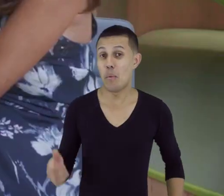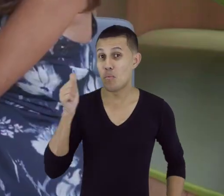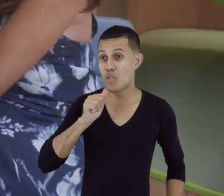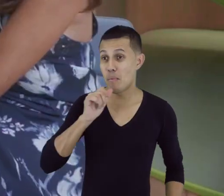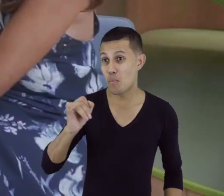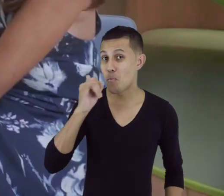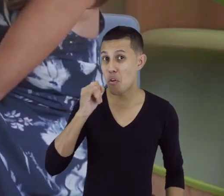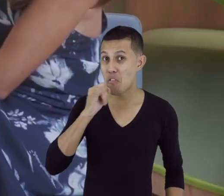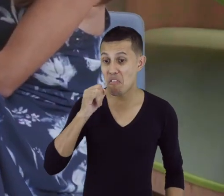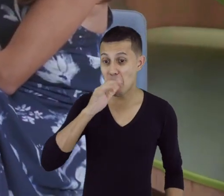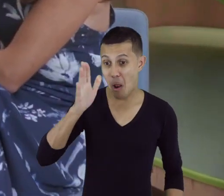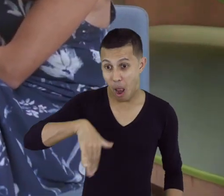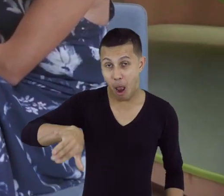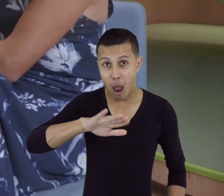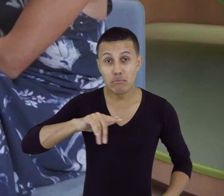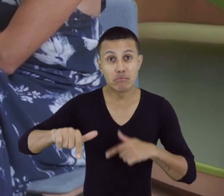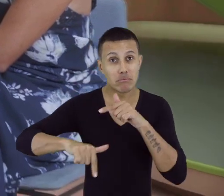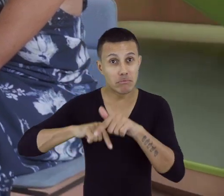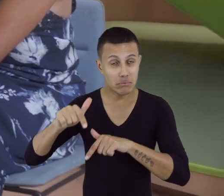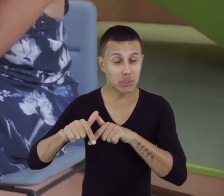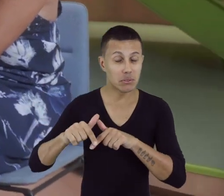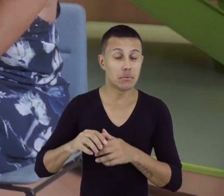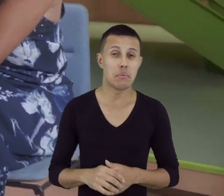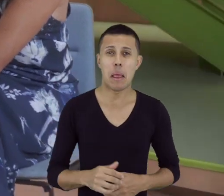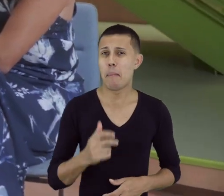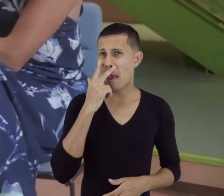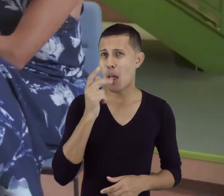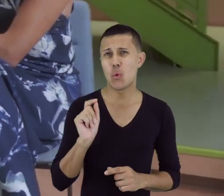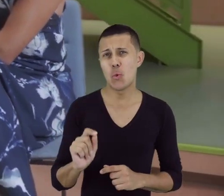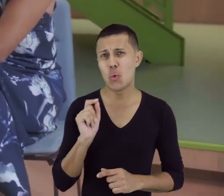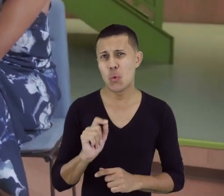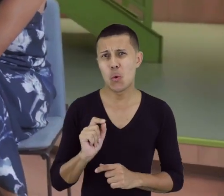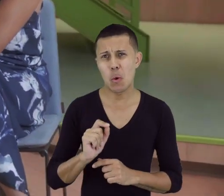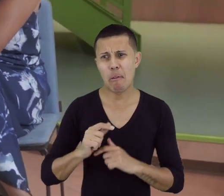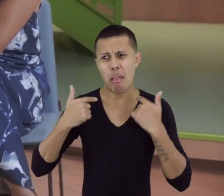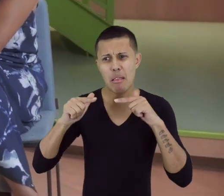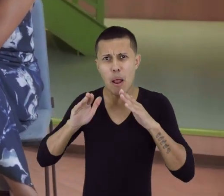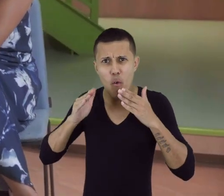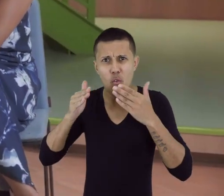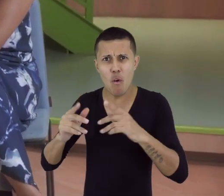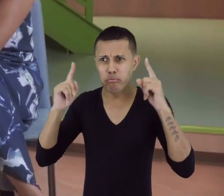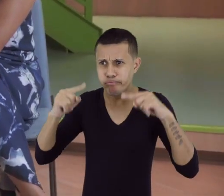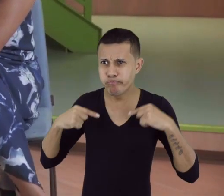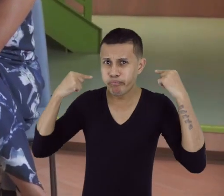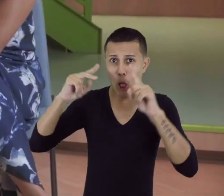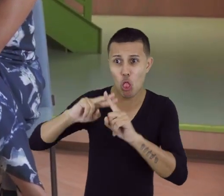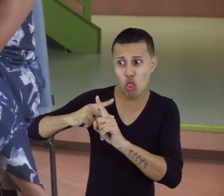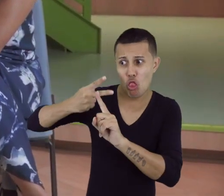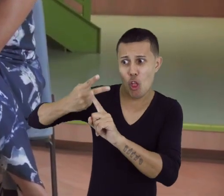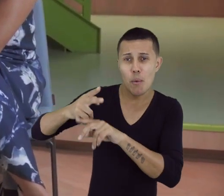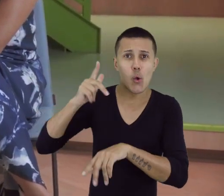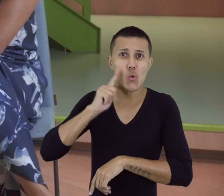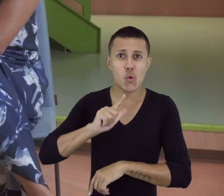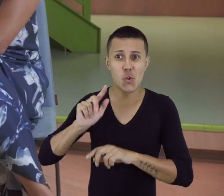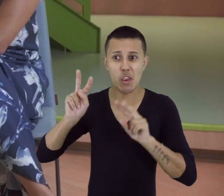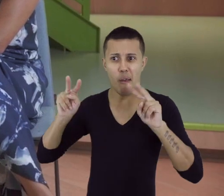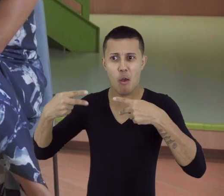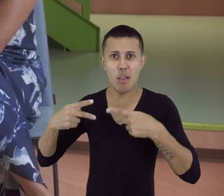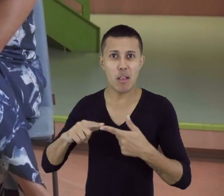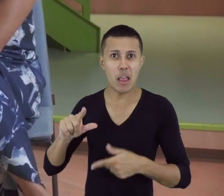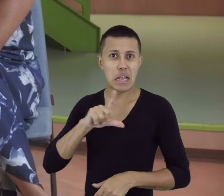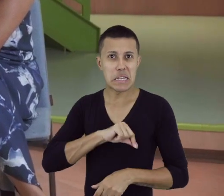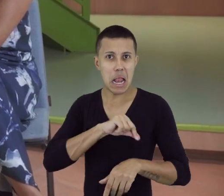A mulher, por exemplo, no ambiente de trabalho, muitas vezes ela tem que se dedicar muito mais do que os homens para ter o mesmo reconhecimento,